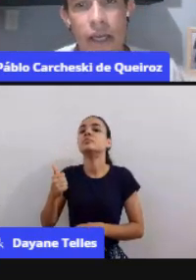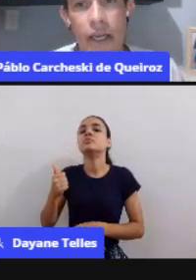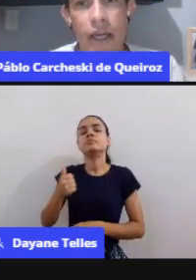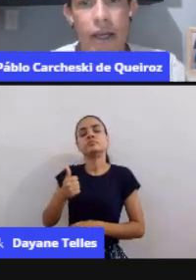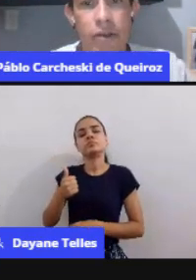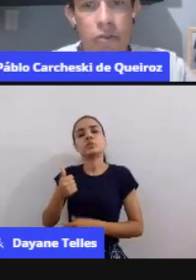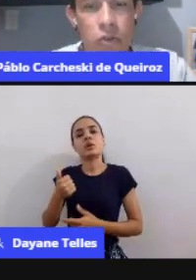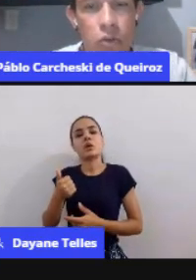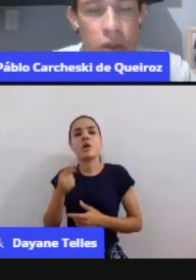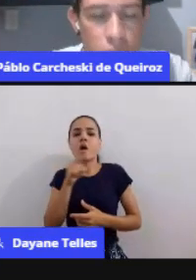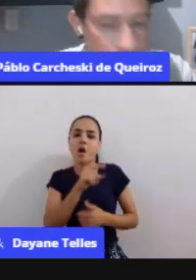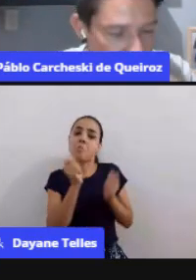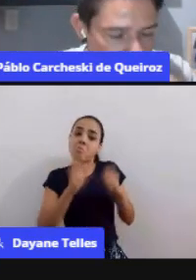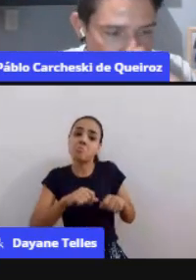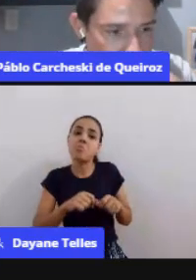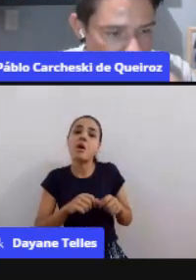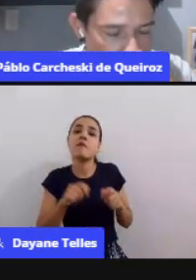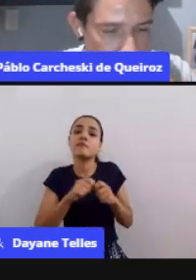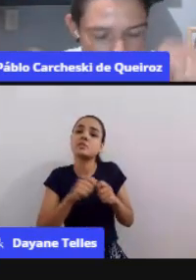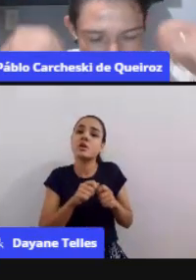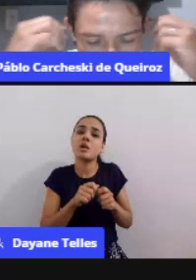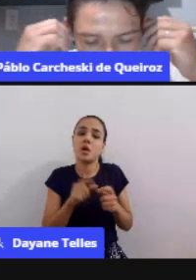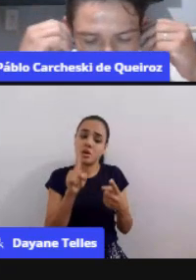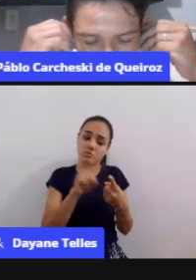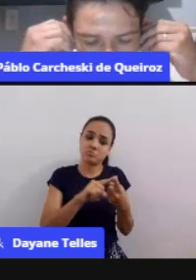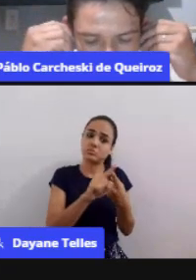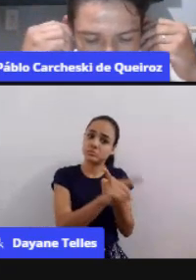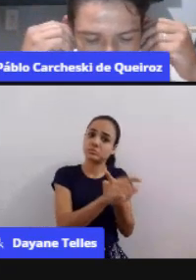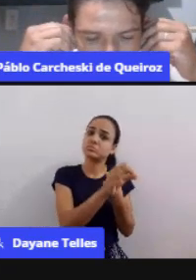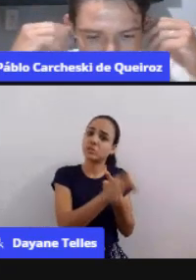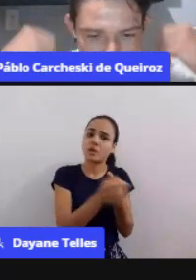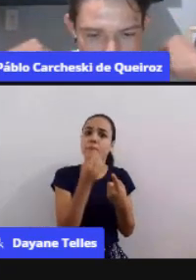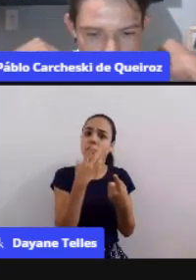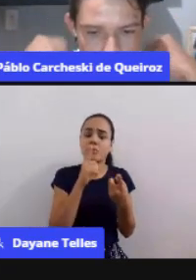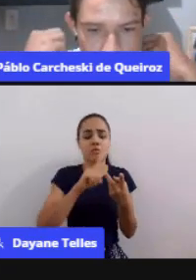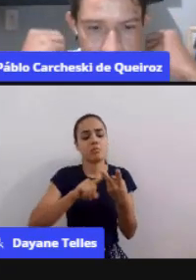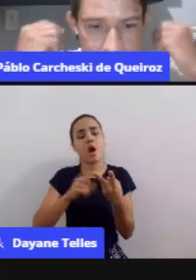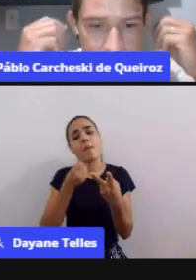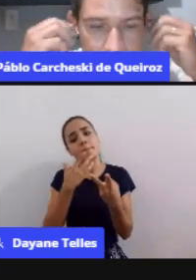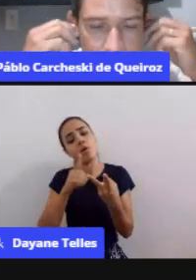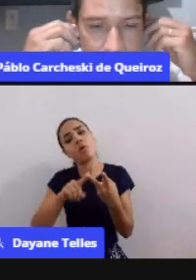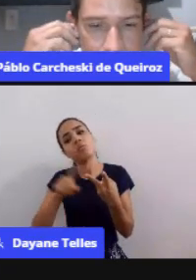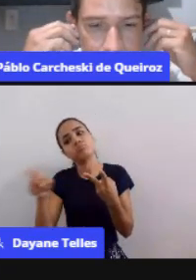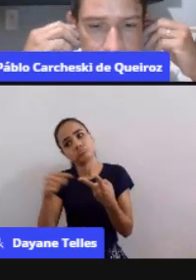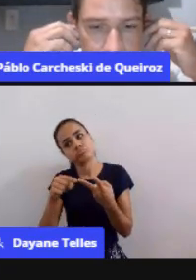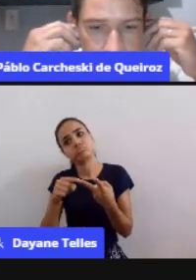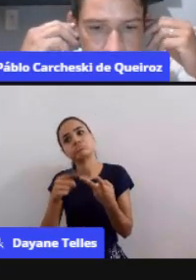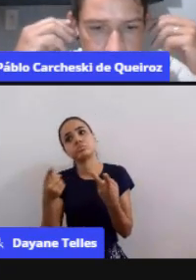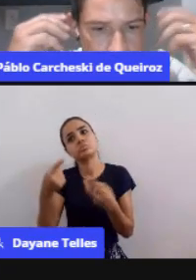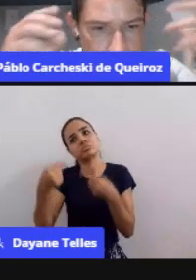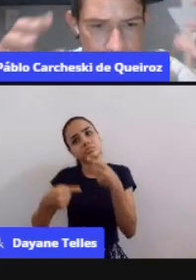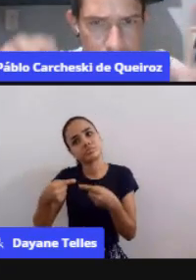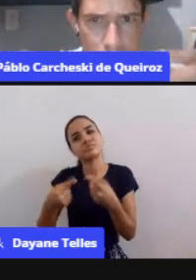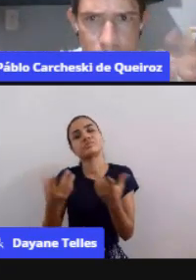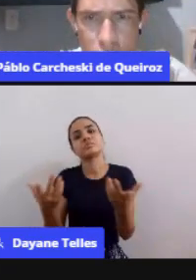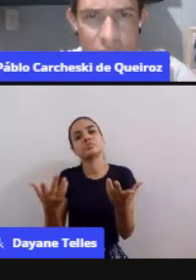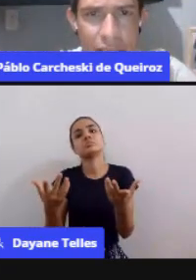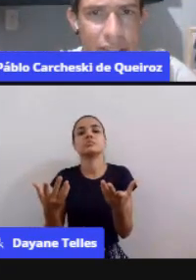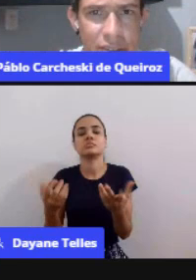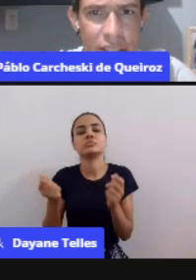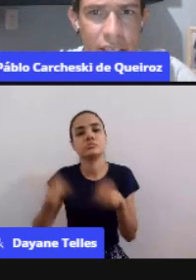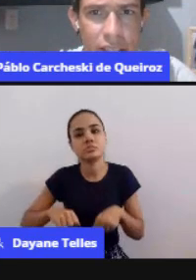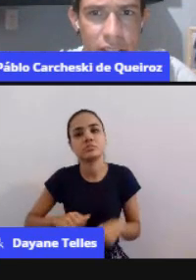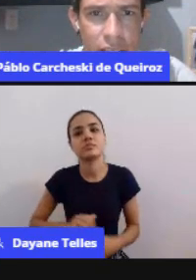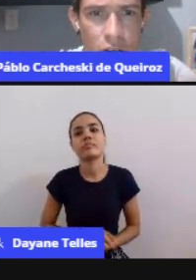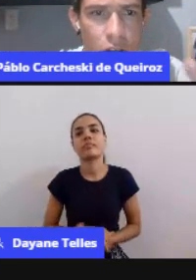Então, uma coisa para essa formação que a gente estava pensando é que a nossa ideia aqui não era